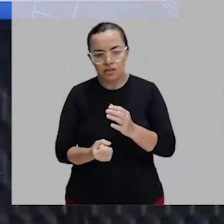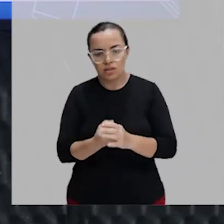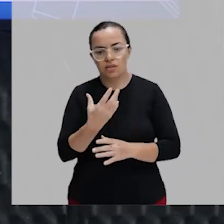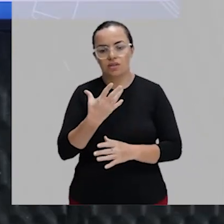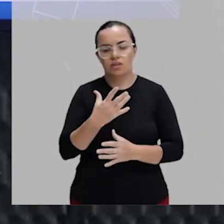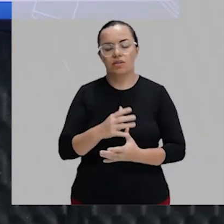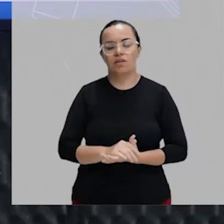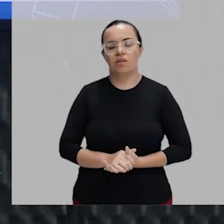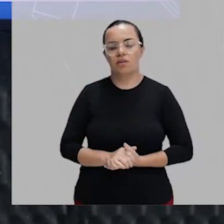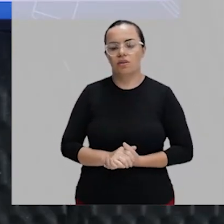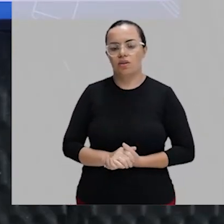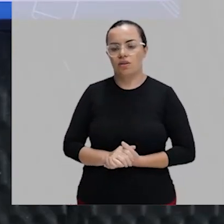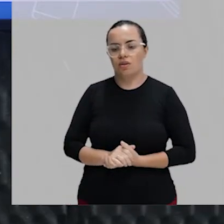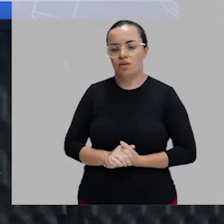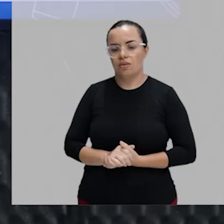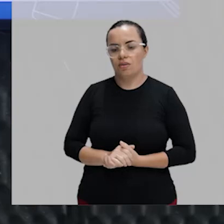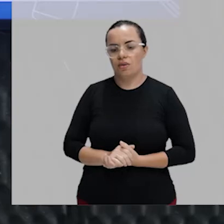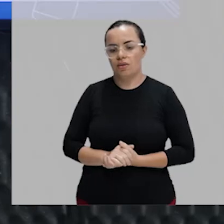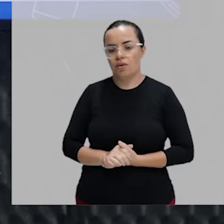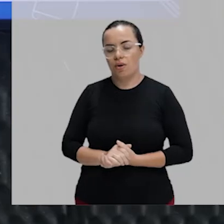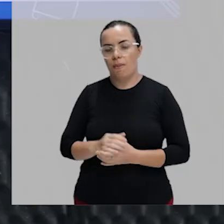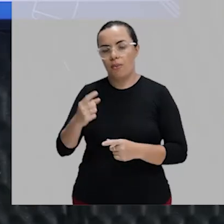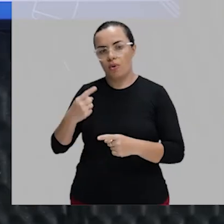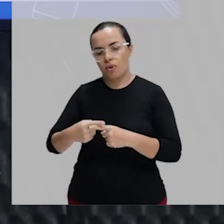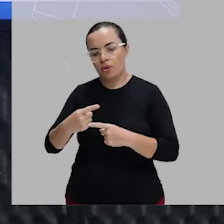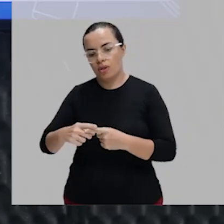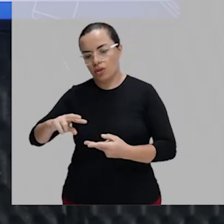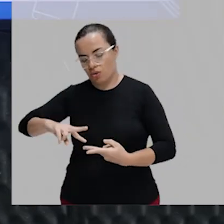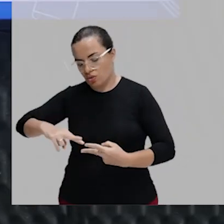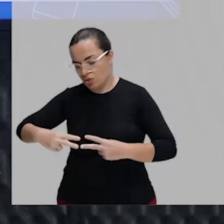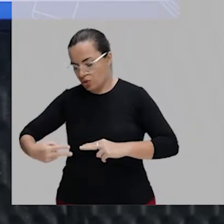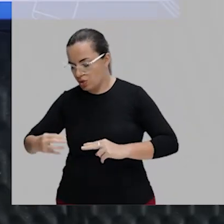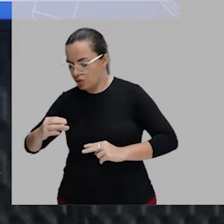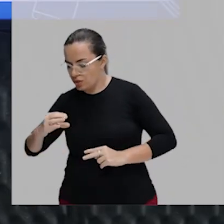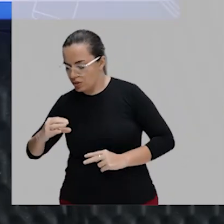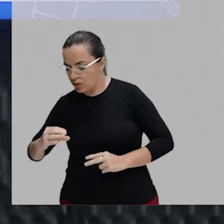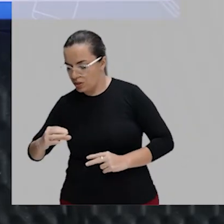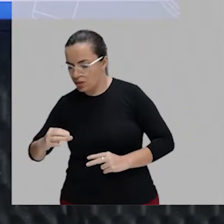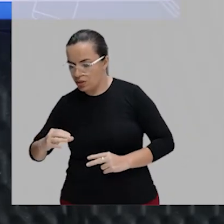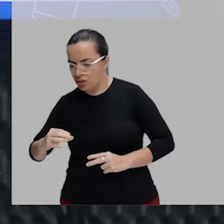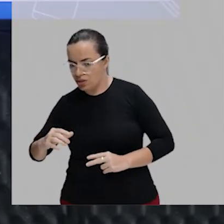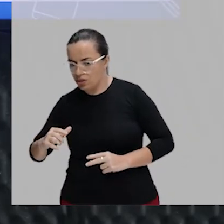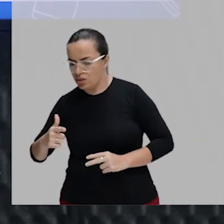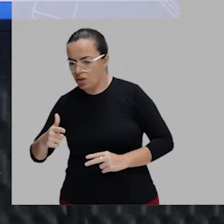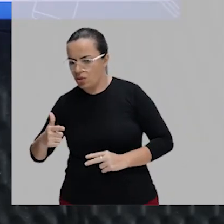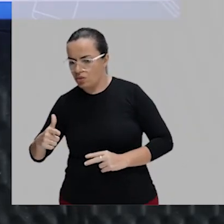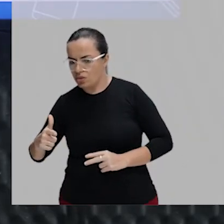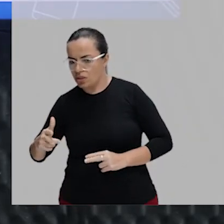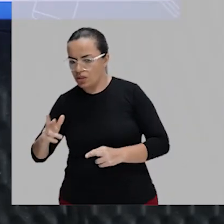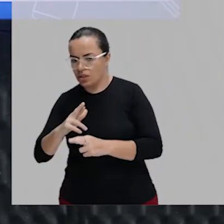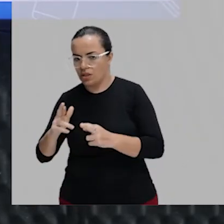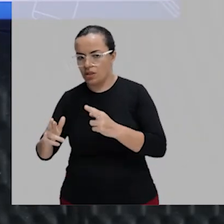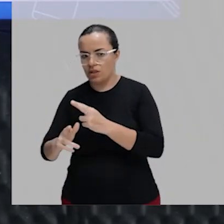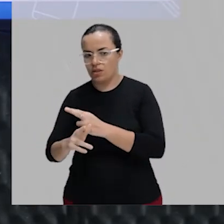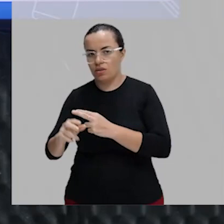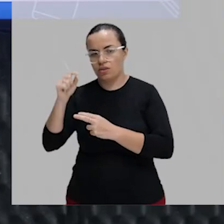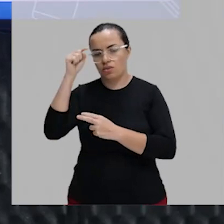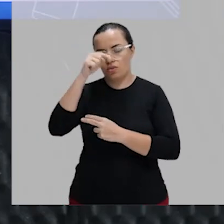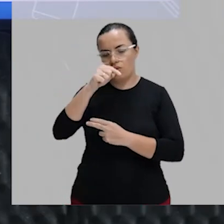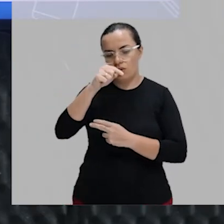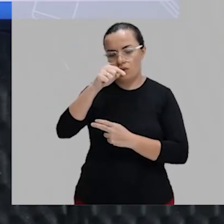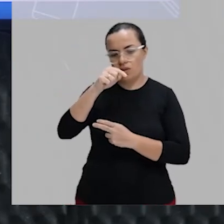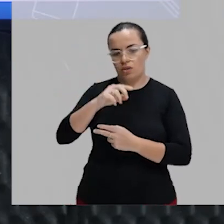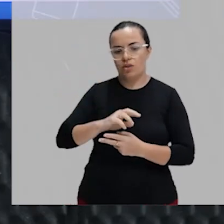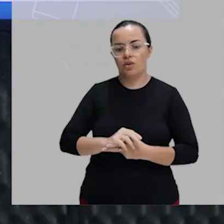envolvido com a produção do substrato 2 e nem do substrato 3. Tá? O gene C ele está envolvido com